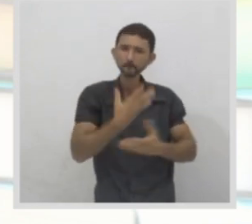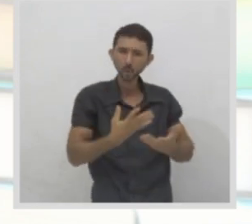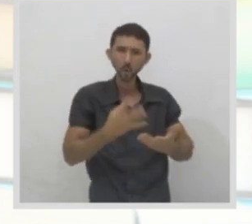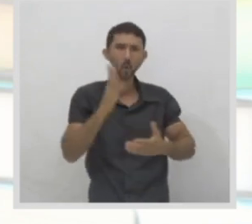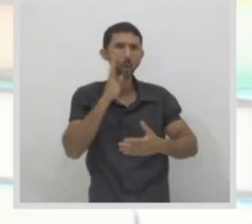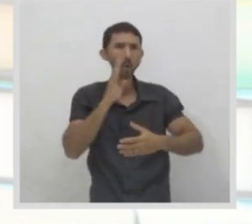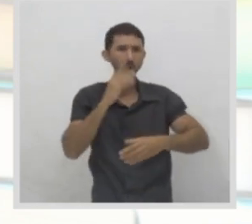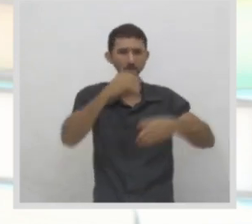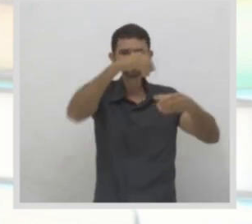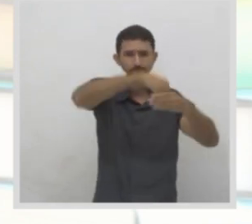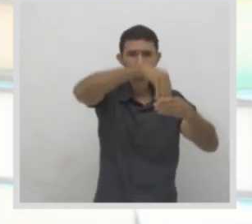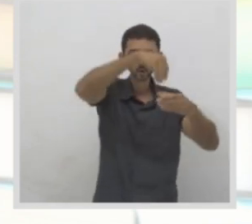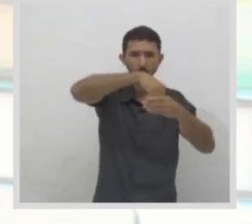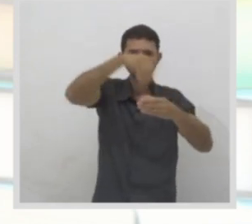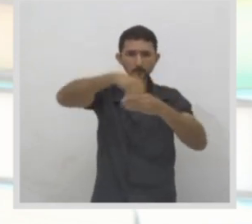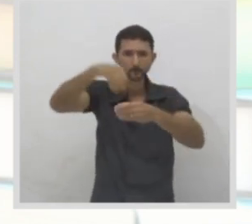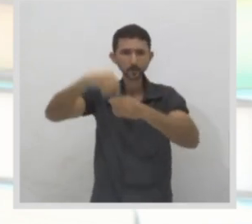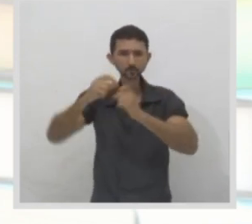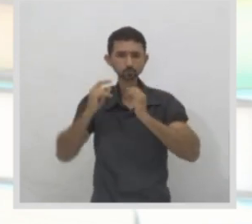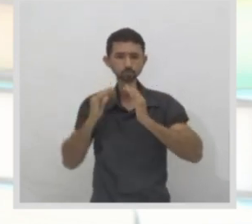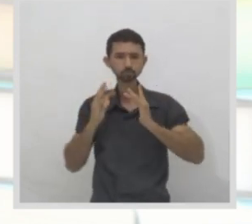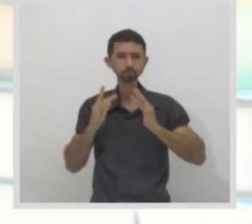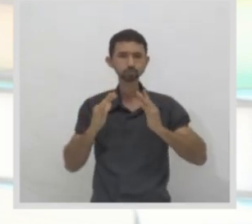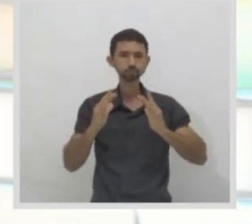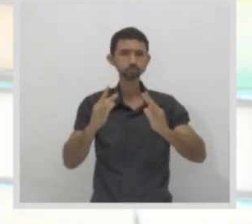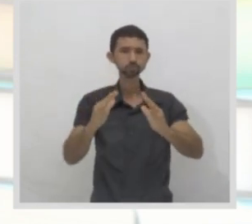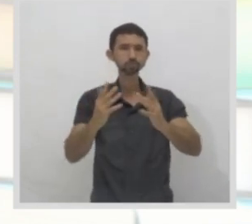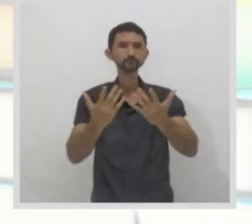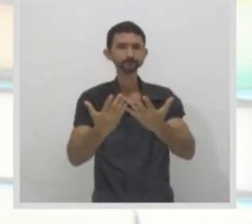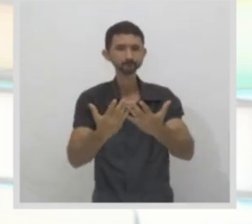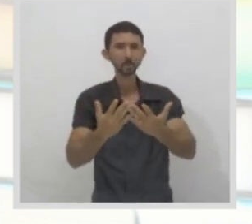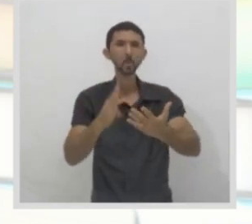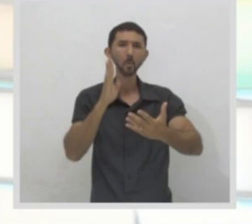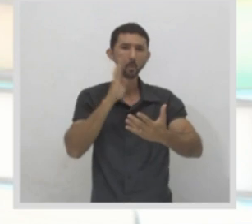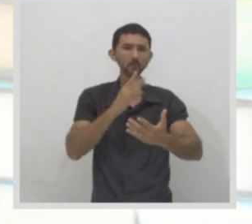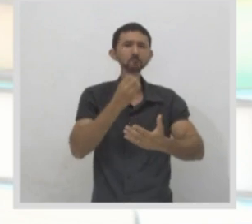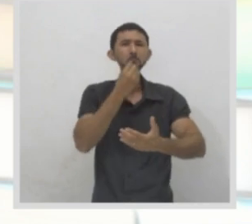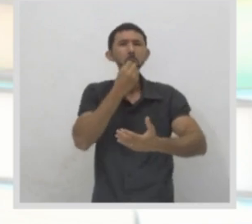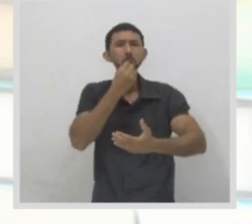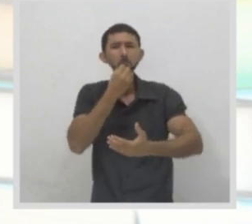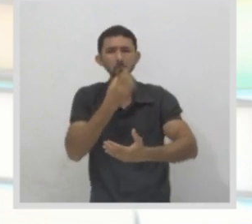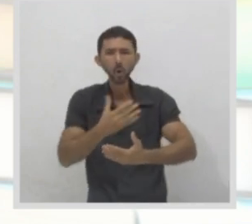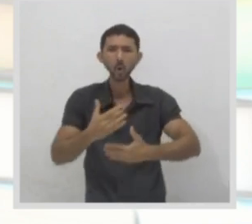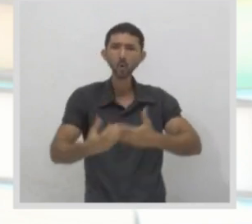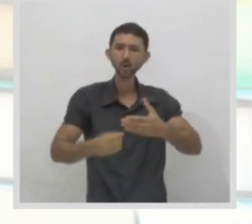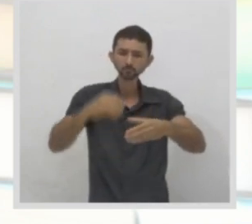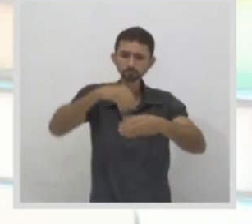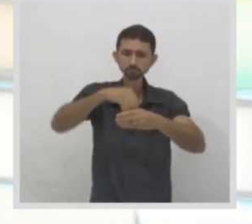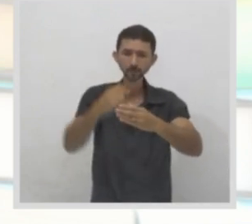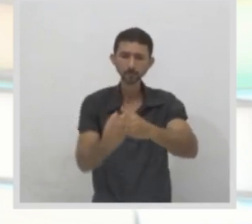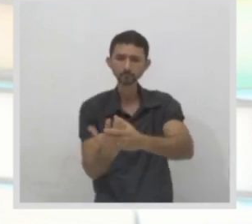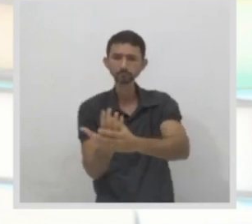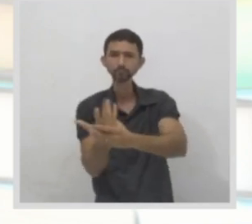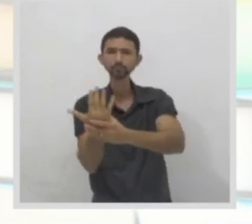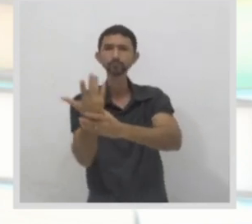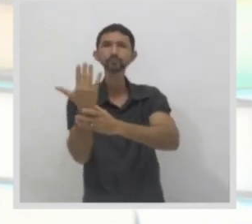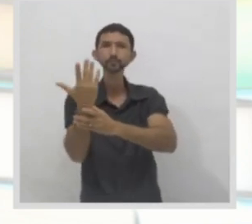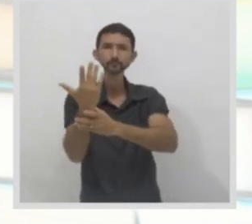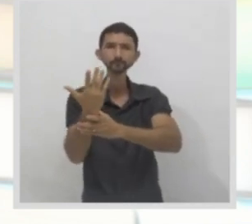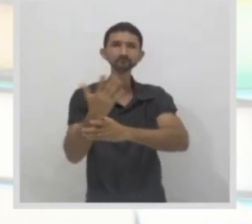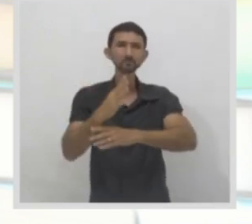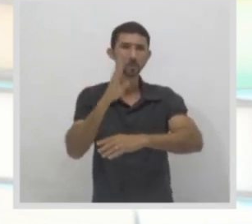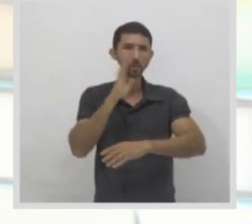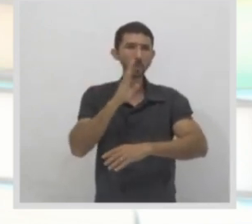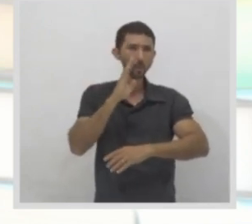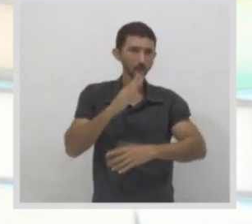o plantio, a produção da cana-de-açúcar, ela fosse bastante dinamizada no nosso território. Tá? Ela tem